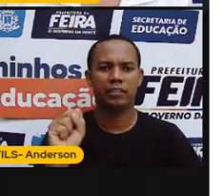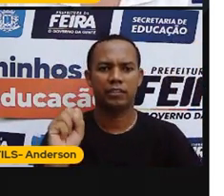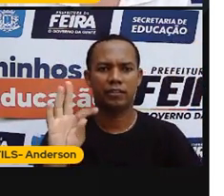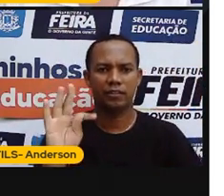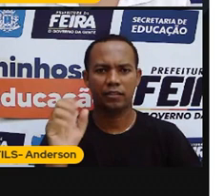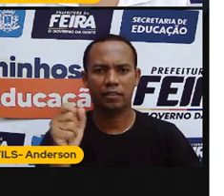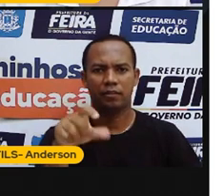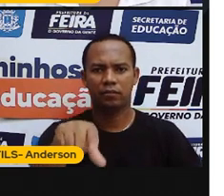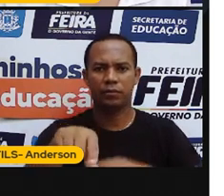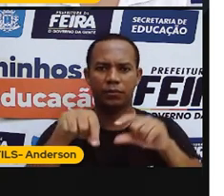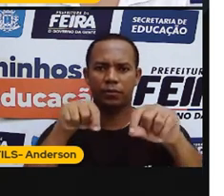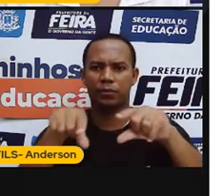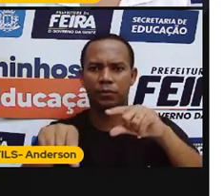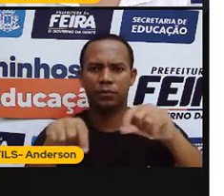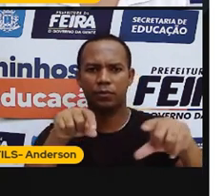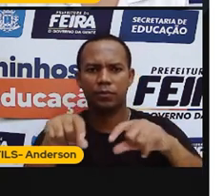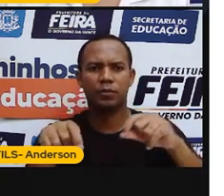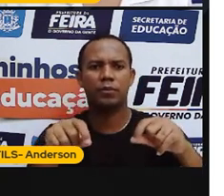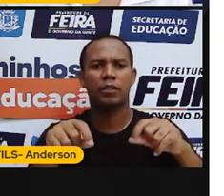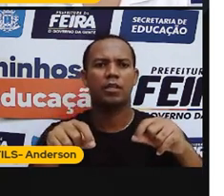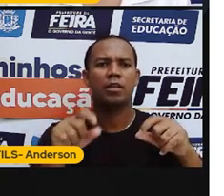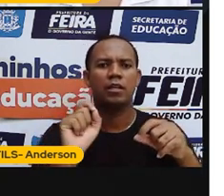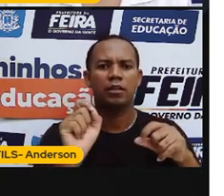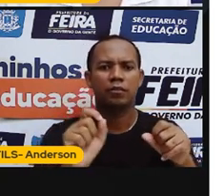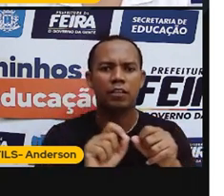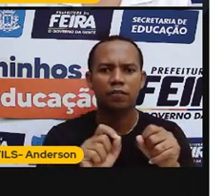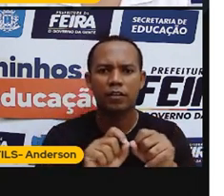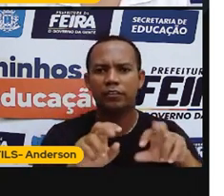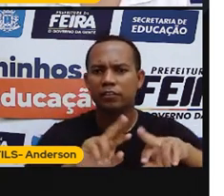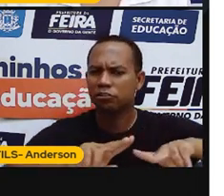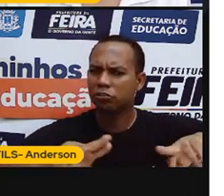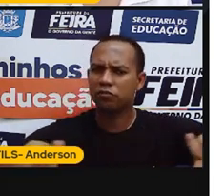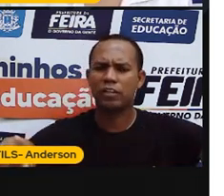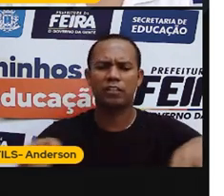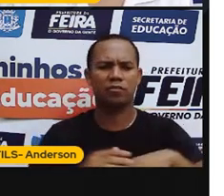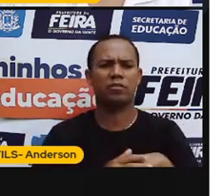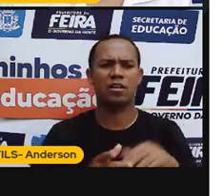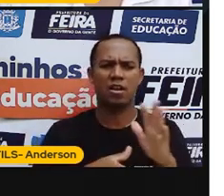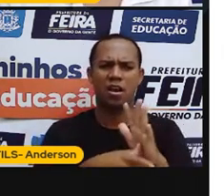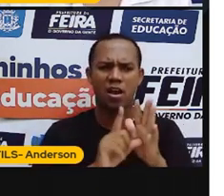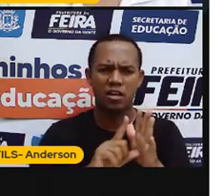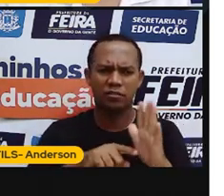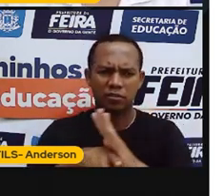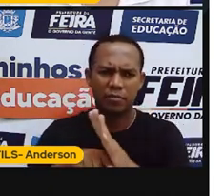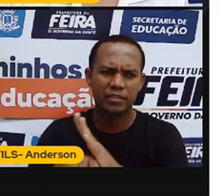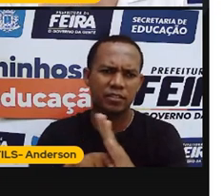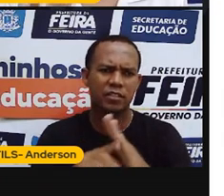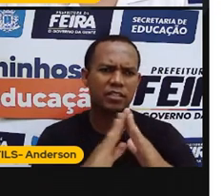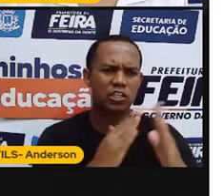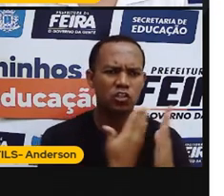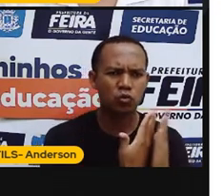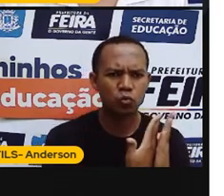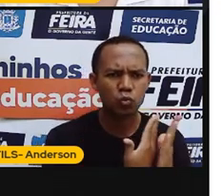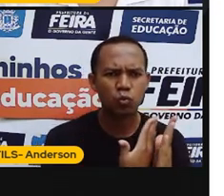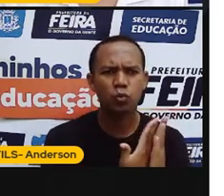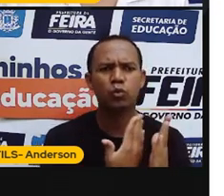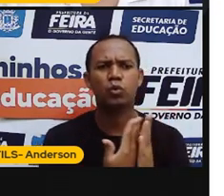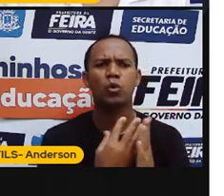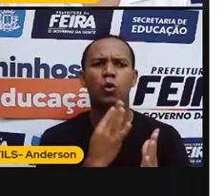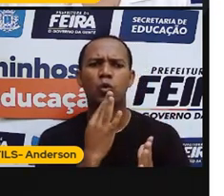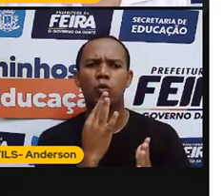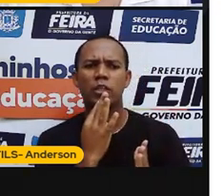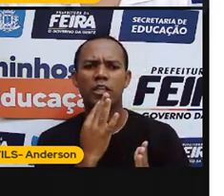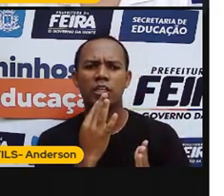utilizá-las no tratamento de doença. Então, obviamente, que existe também todo um estudo. Não necessariamente esse estudo científico que a gente